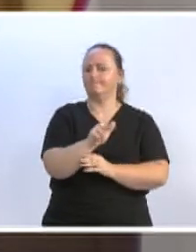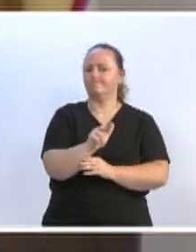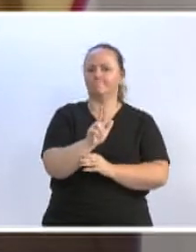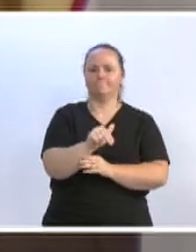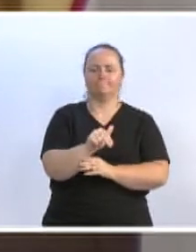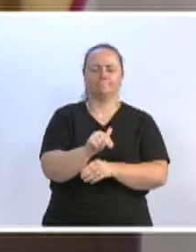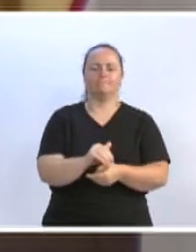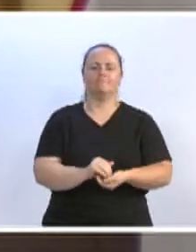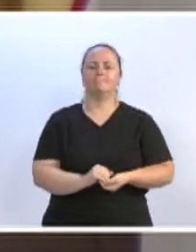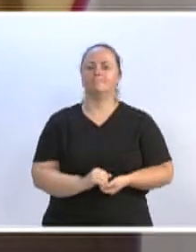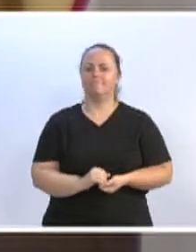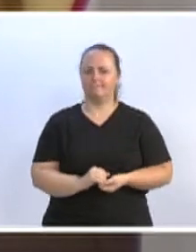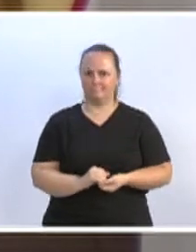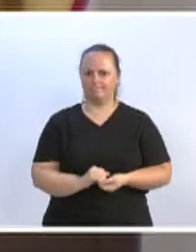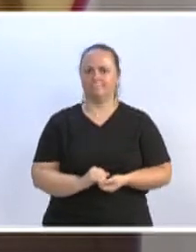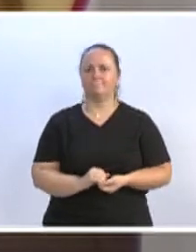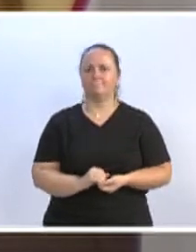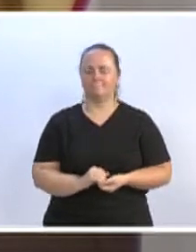ninguém.